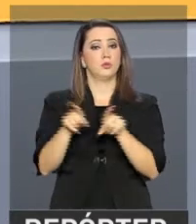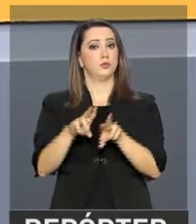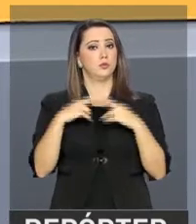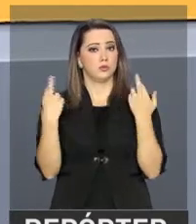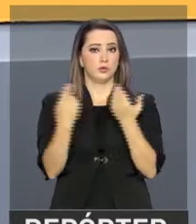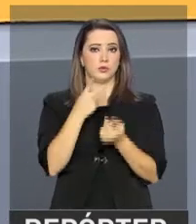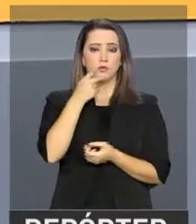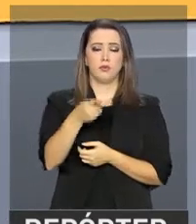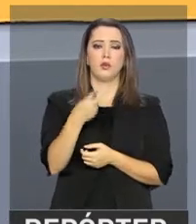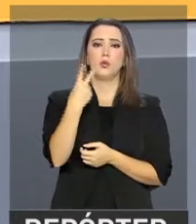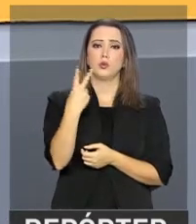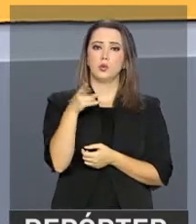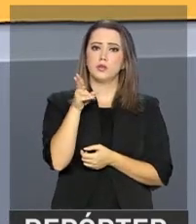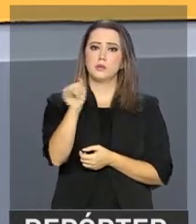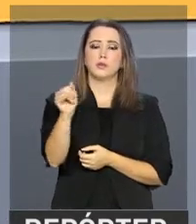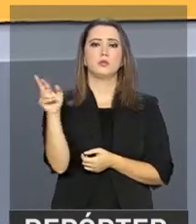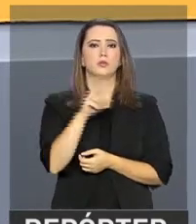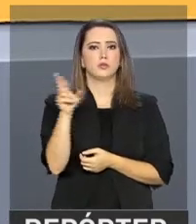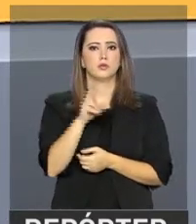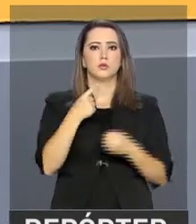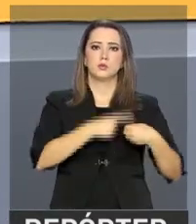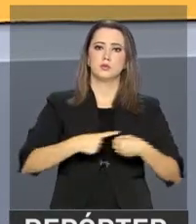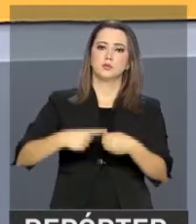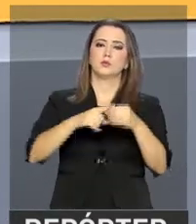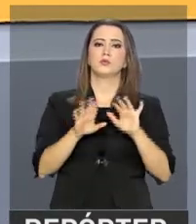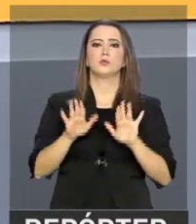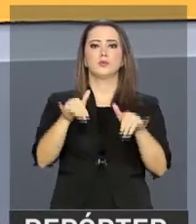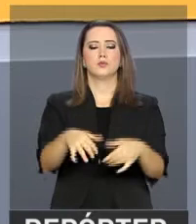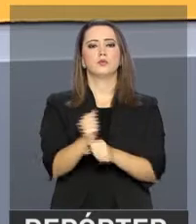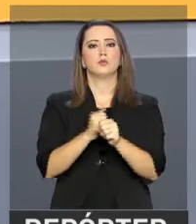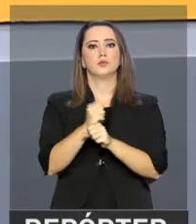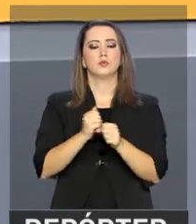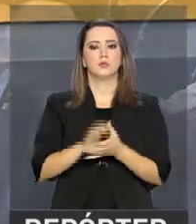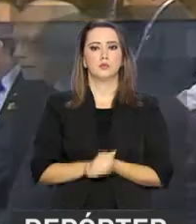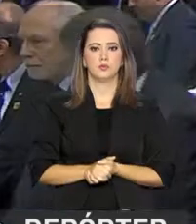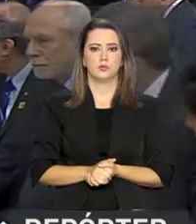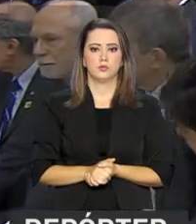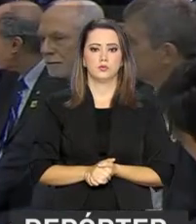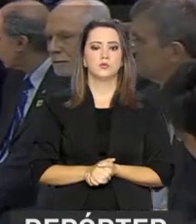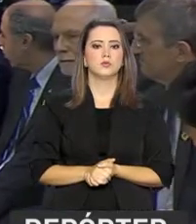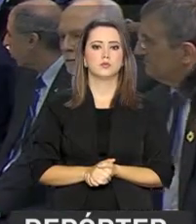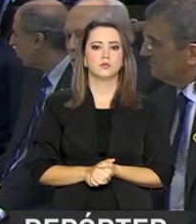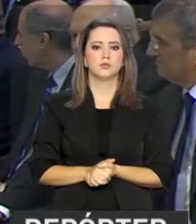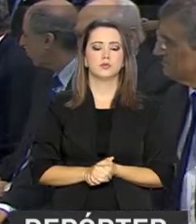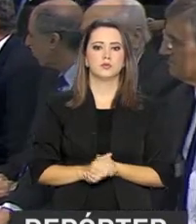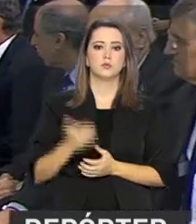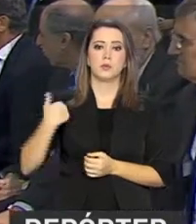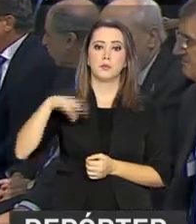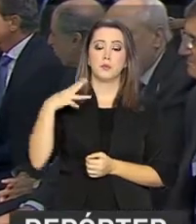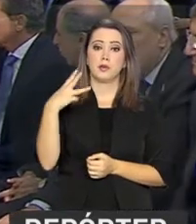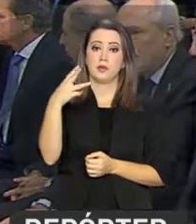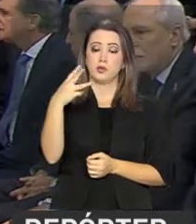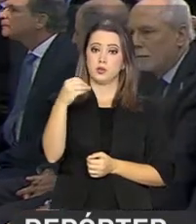garantiu o repasse de 2 bilhões de reais para os municípios até o final do ano mais de 300 prefeitos